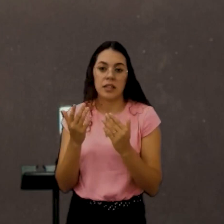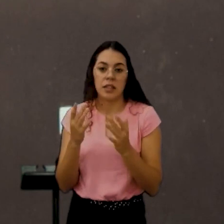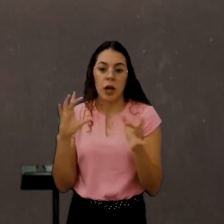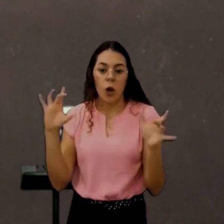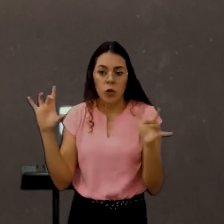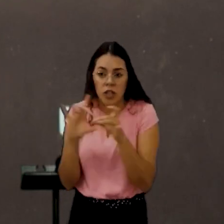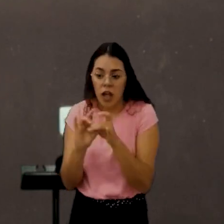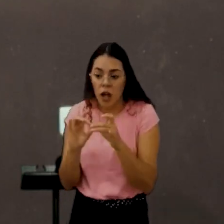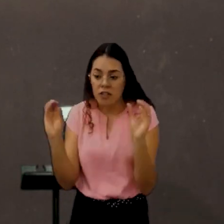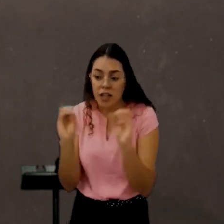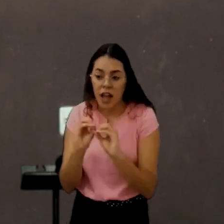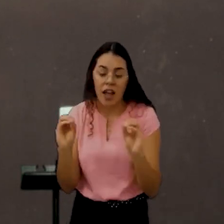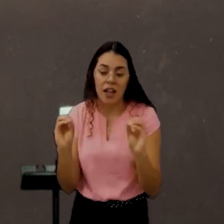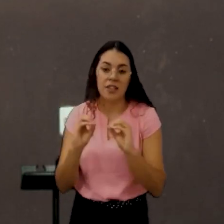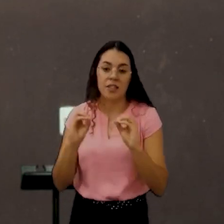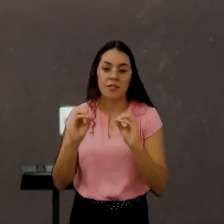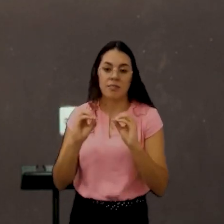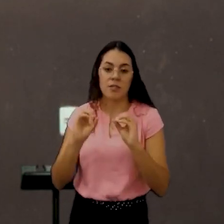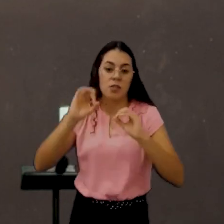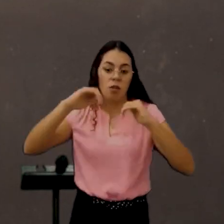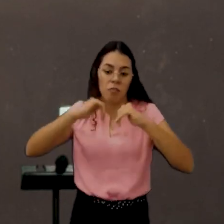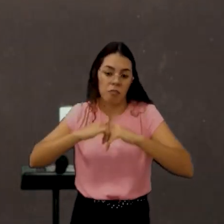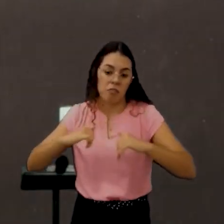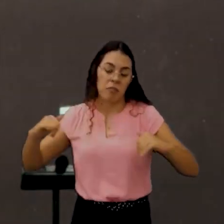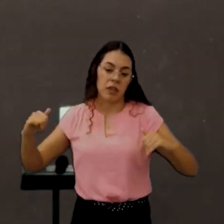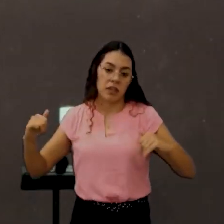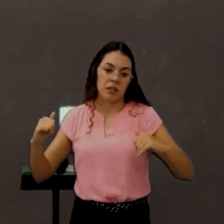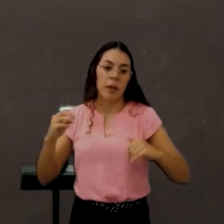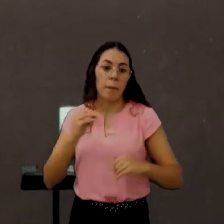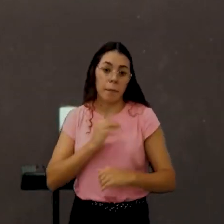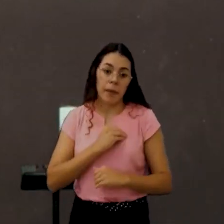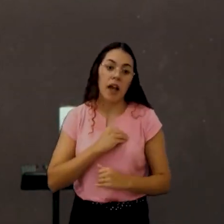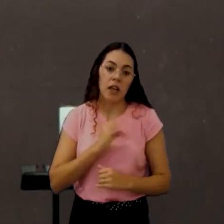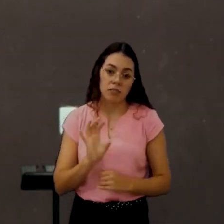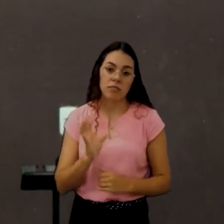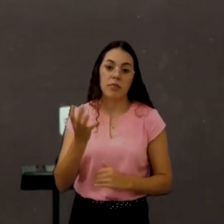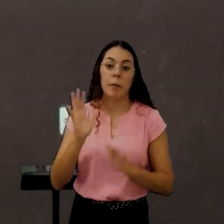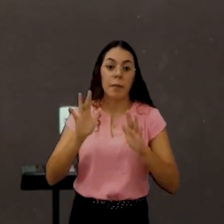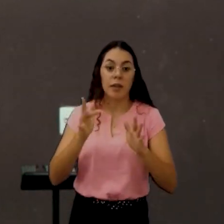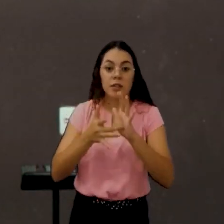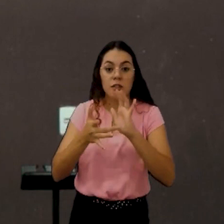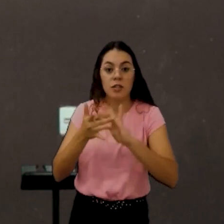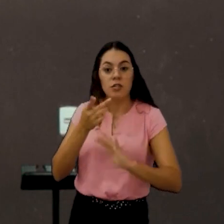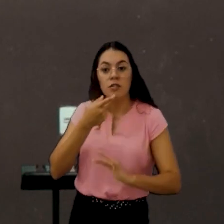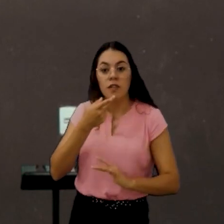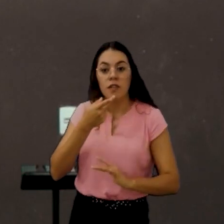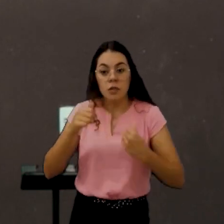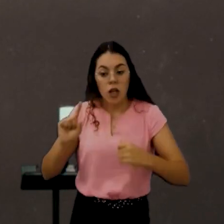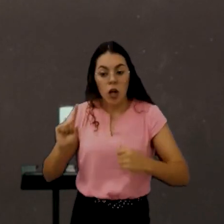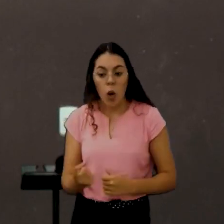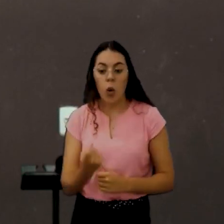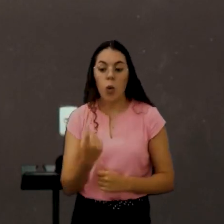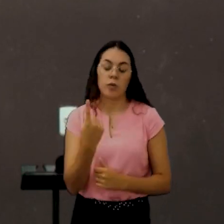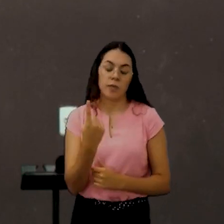desconjuntados, em seres desunidos. É isso que o pecado faz, mas Cristo diz que eles sejam um, Pai.